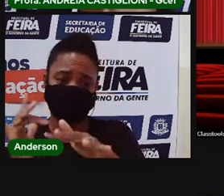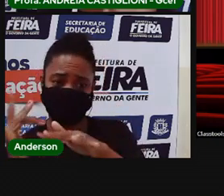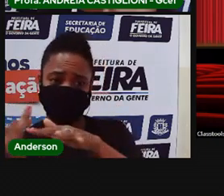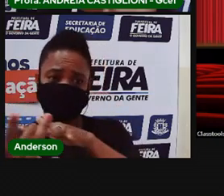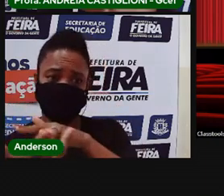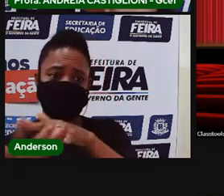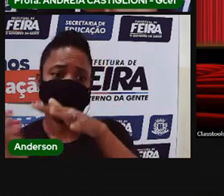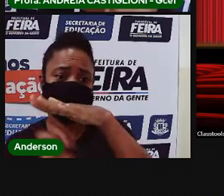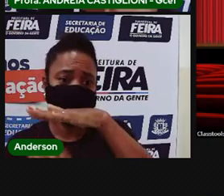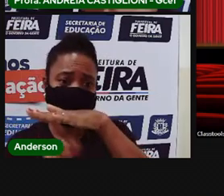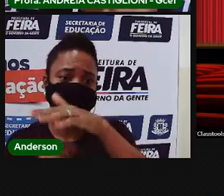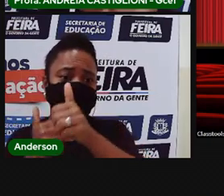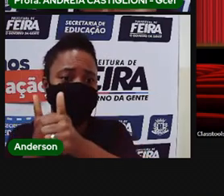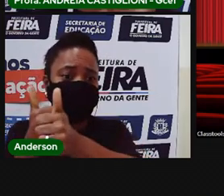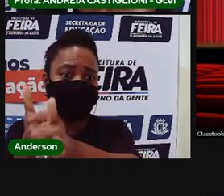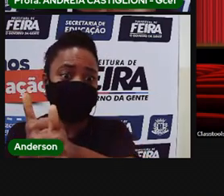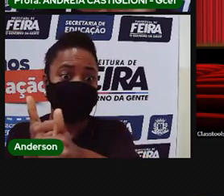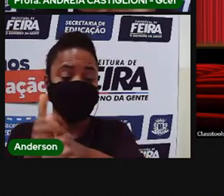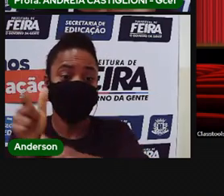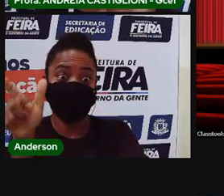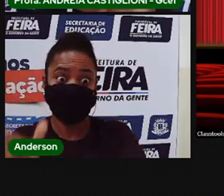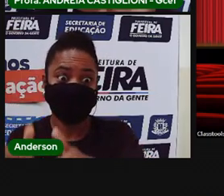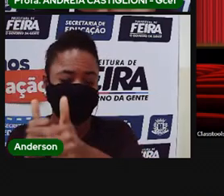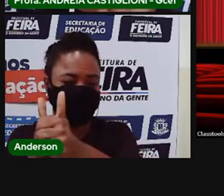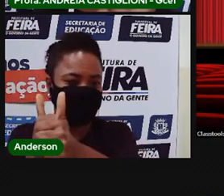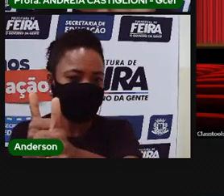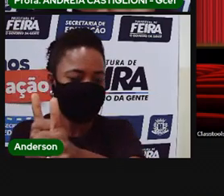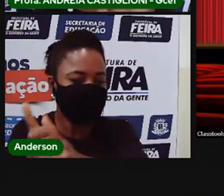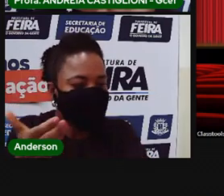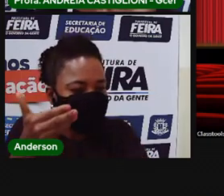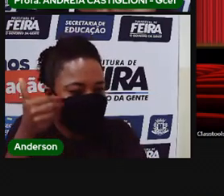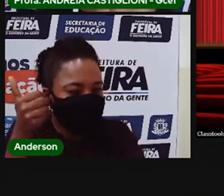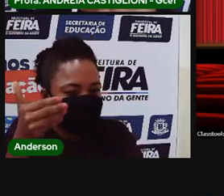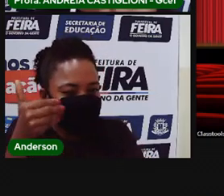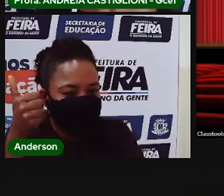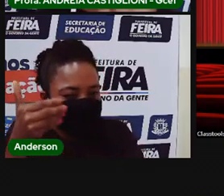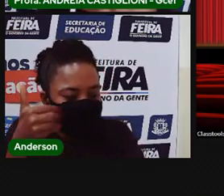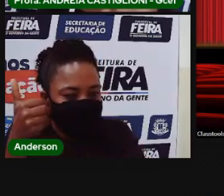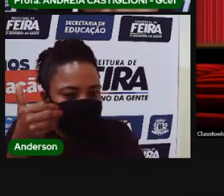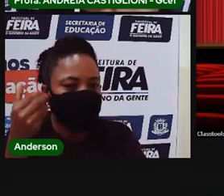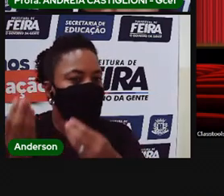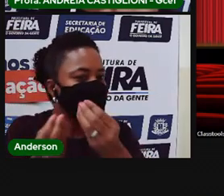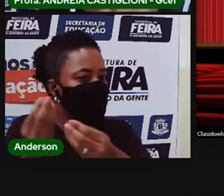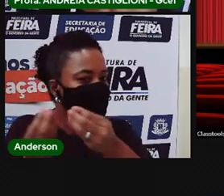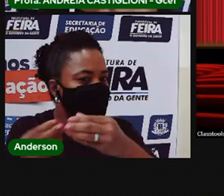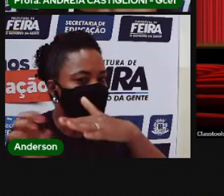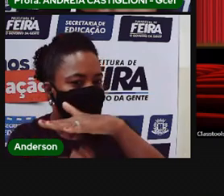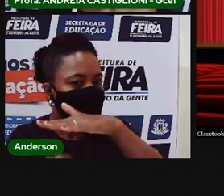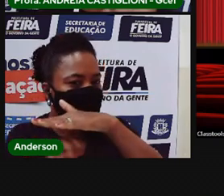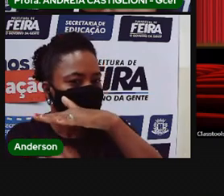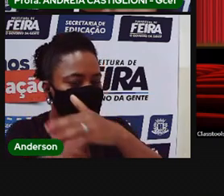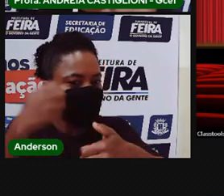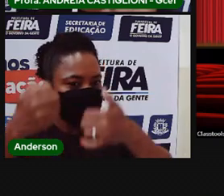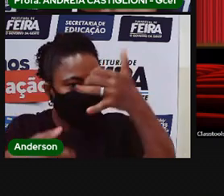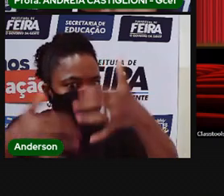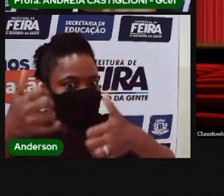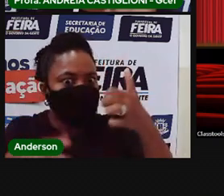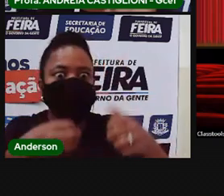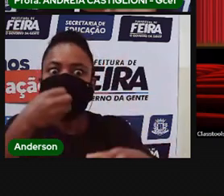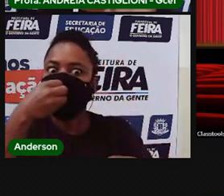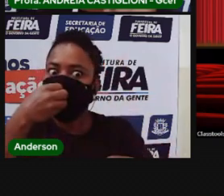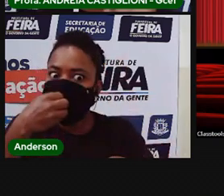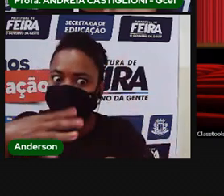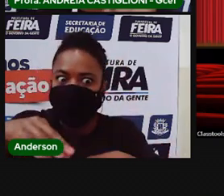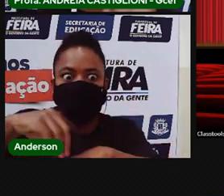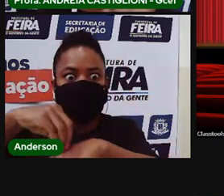outras marcas. Ver como elas estão se posicionando, né? Ver o que é, da forma que elas estão trazendo. Inclusive, na internet